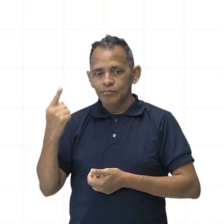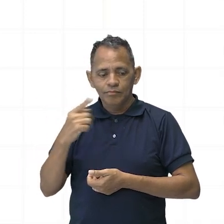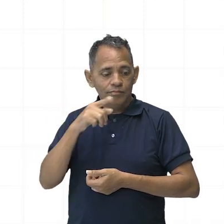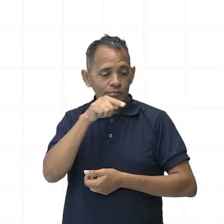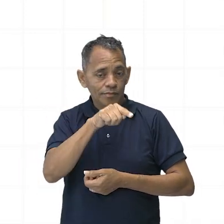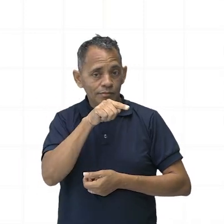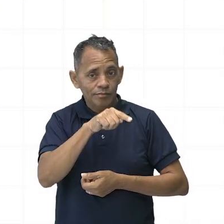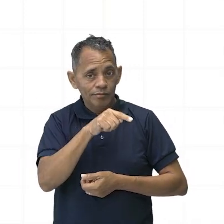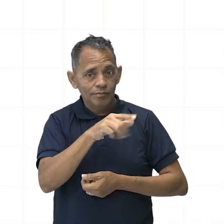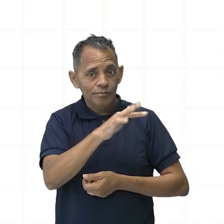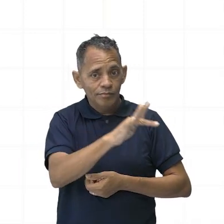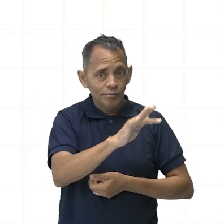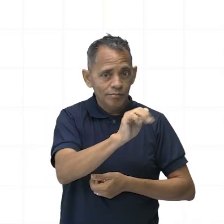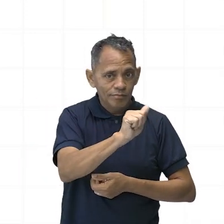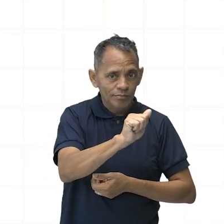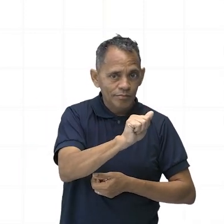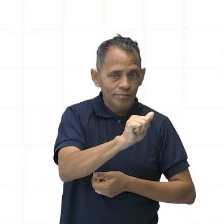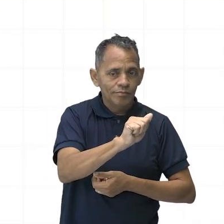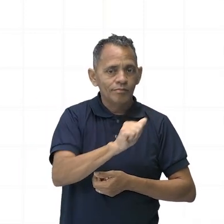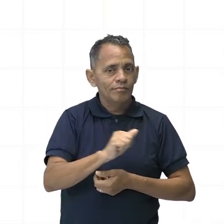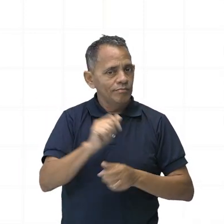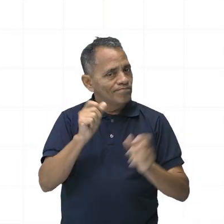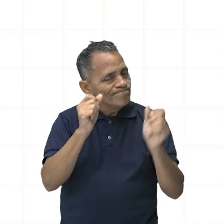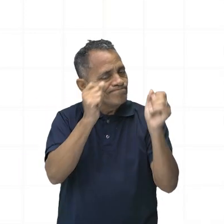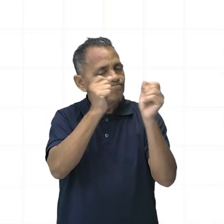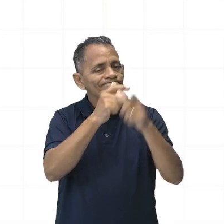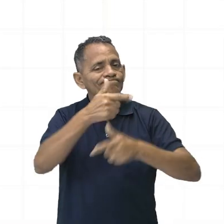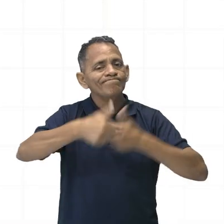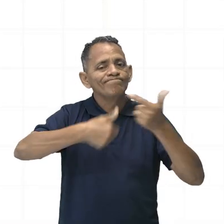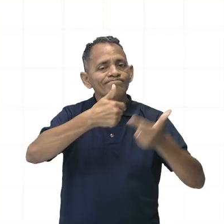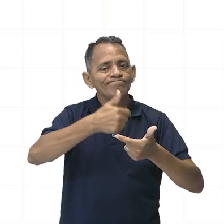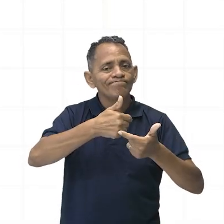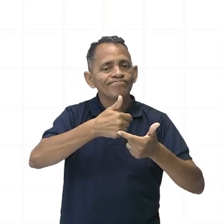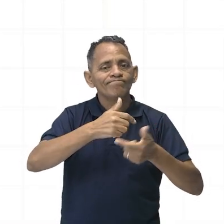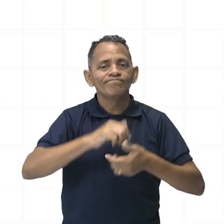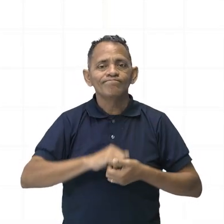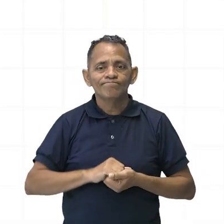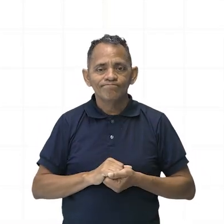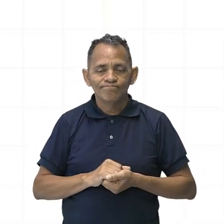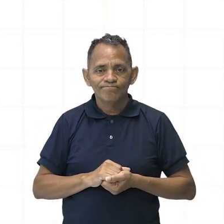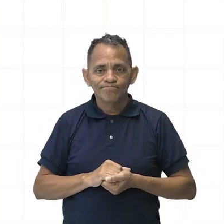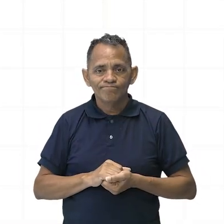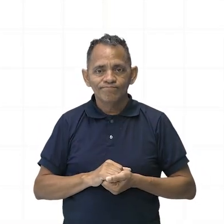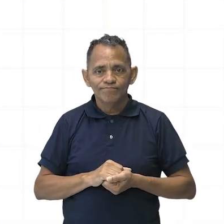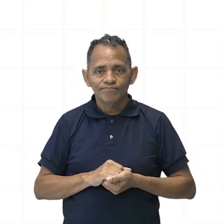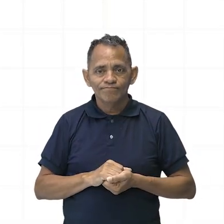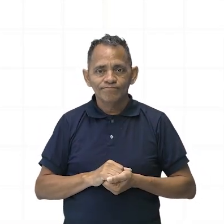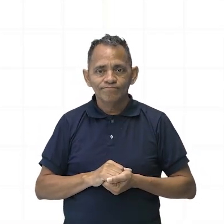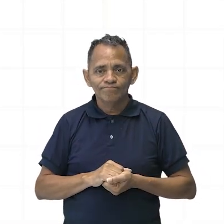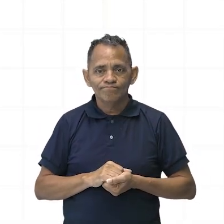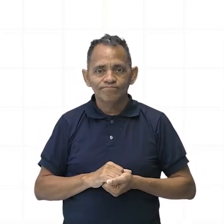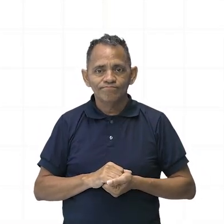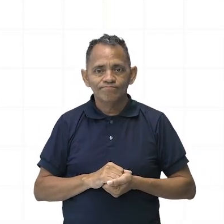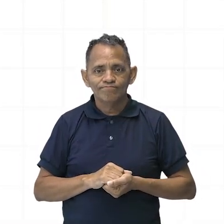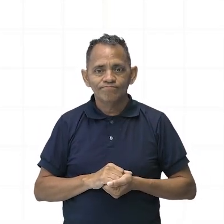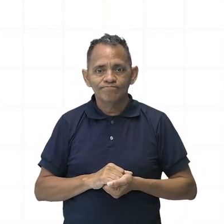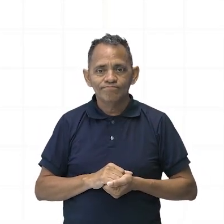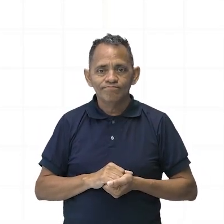a frequência absoluta não vai ser muito confortável de se trabalhar, o que seria mais